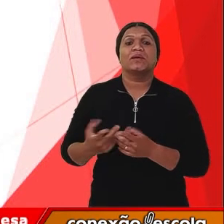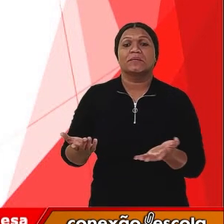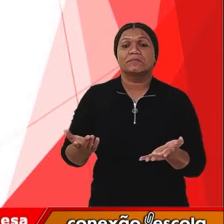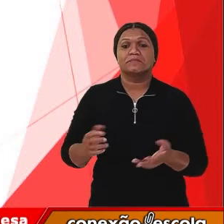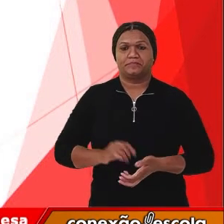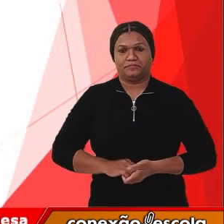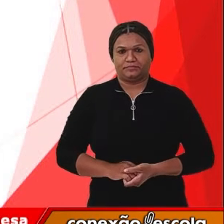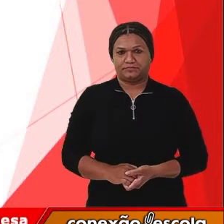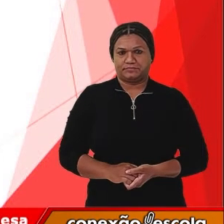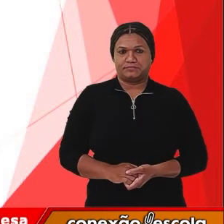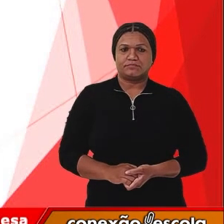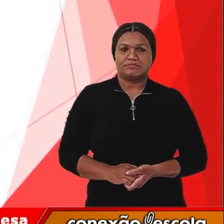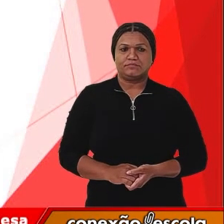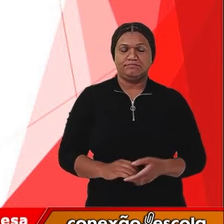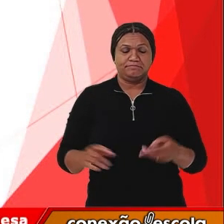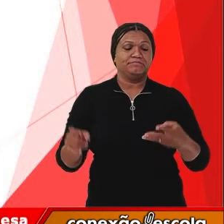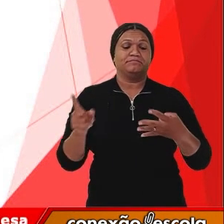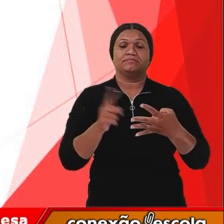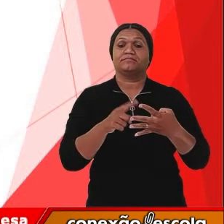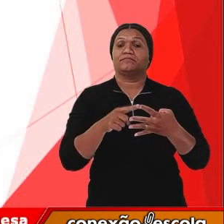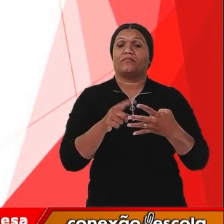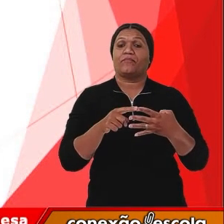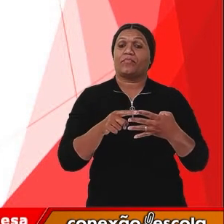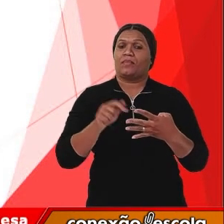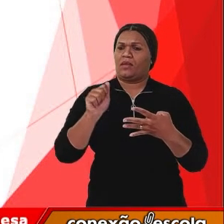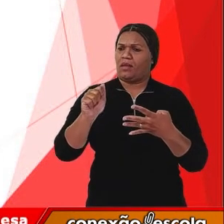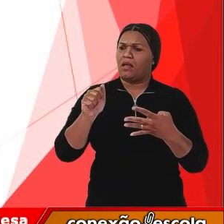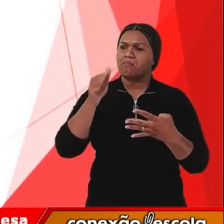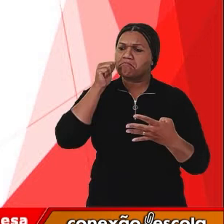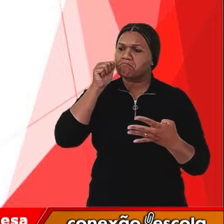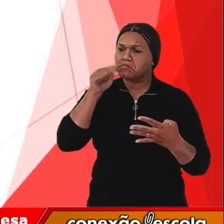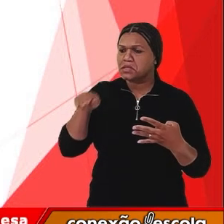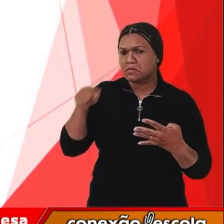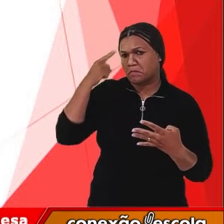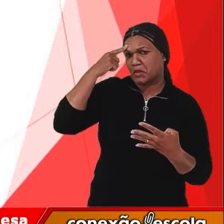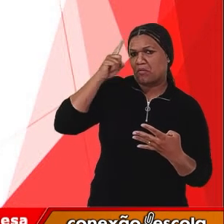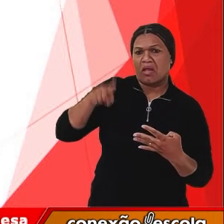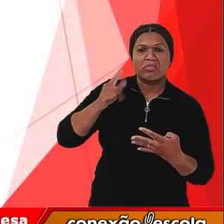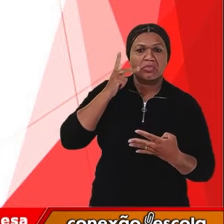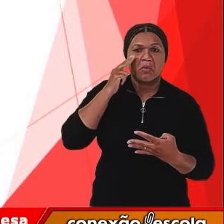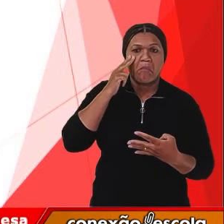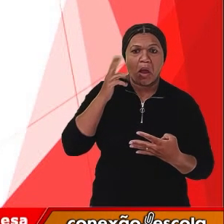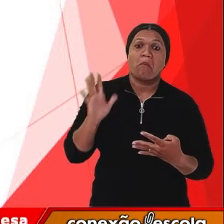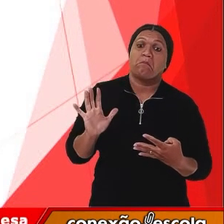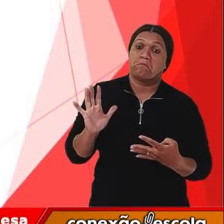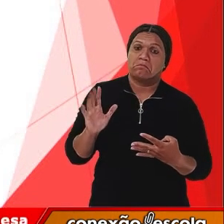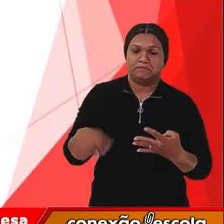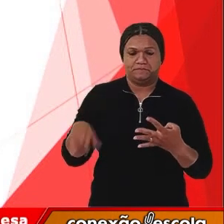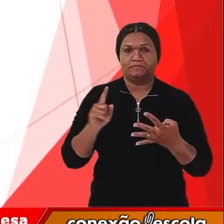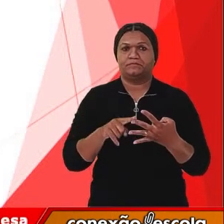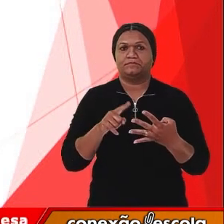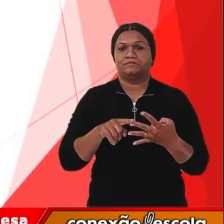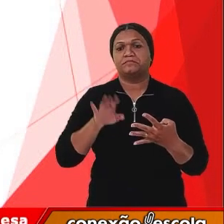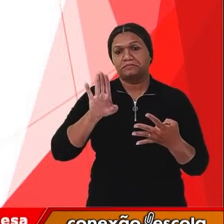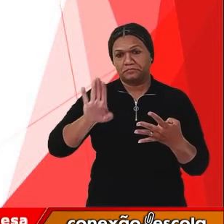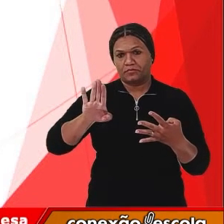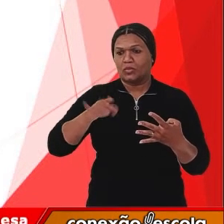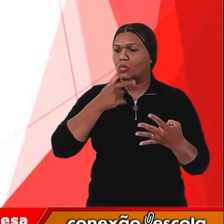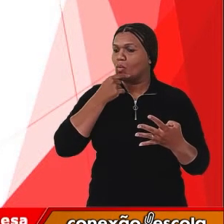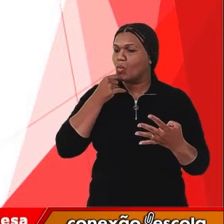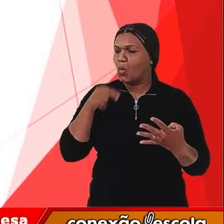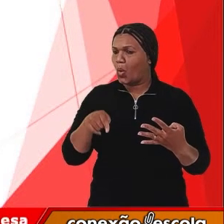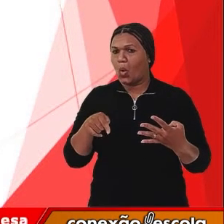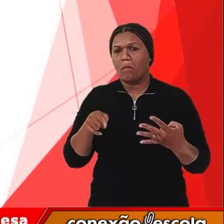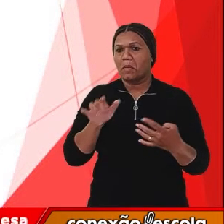letra a a menina agiu como se fosse um fato normal b o